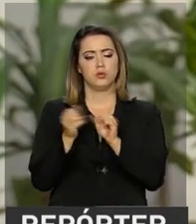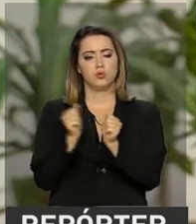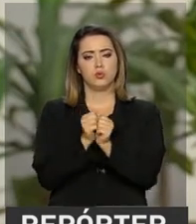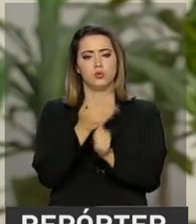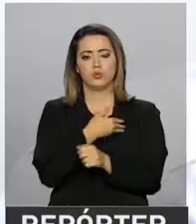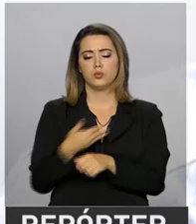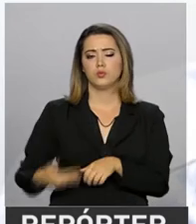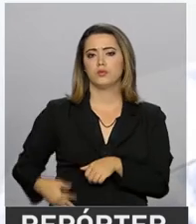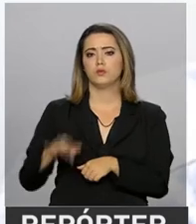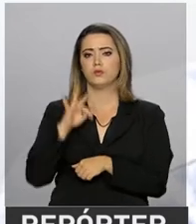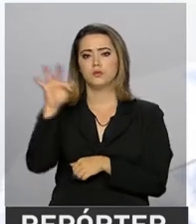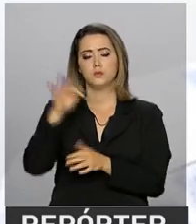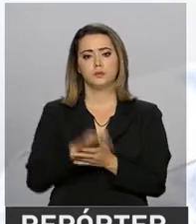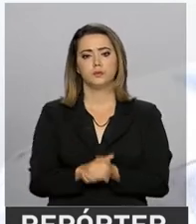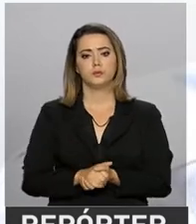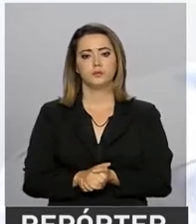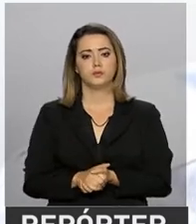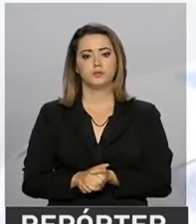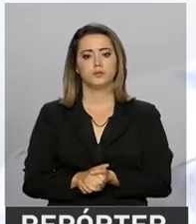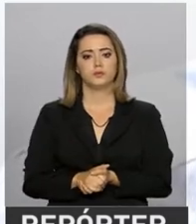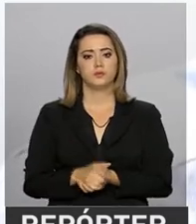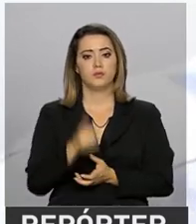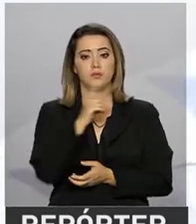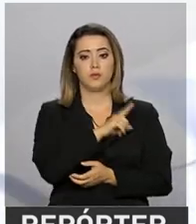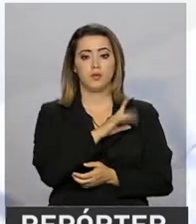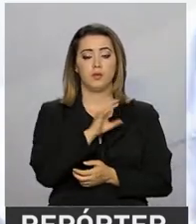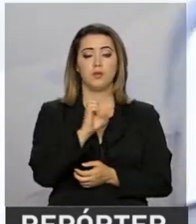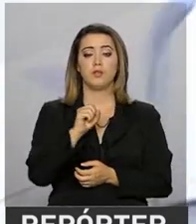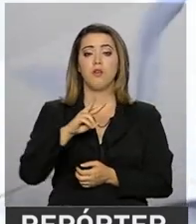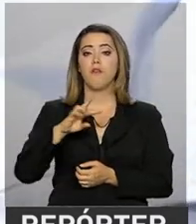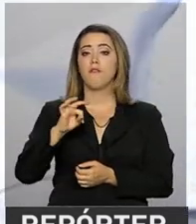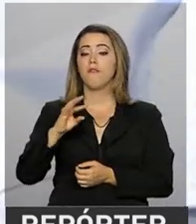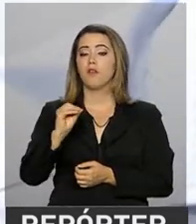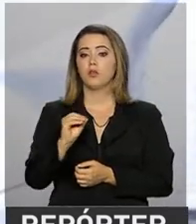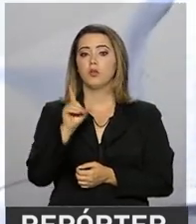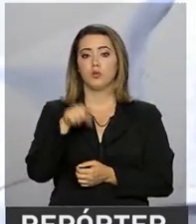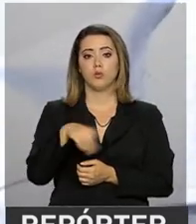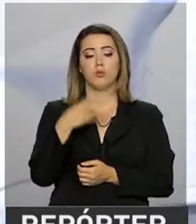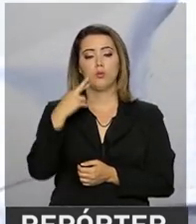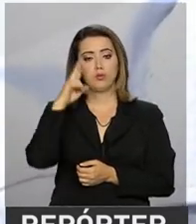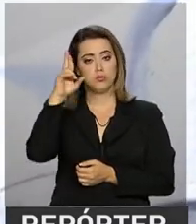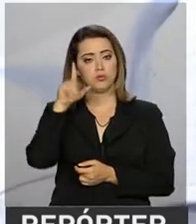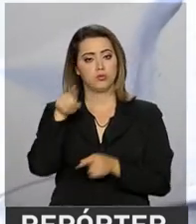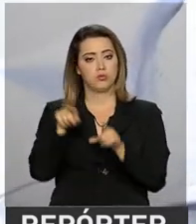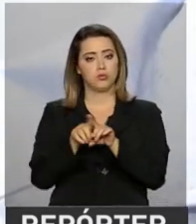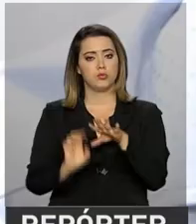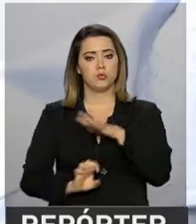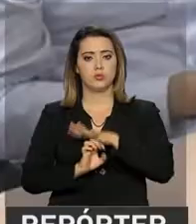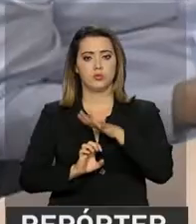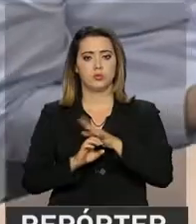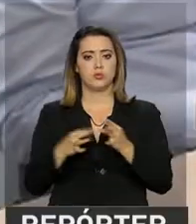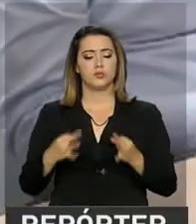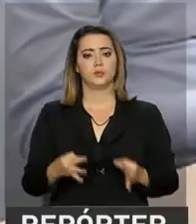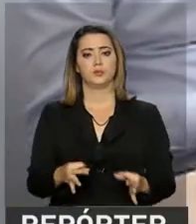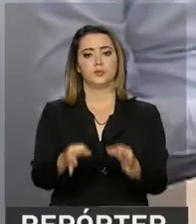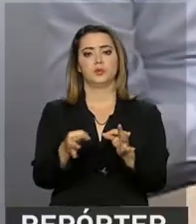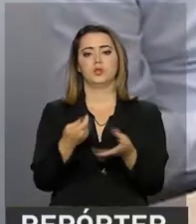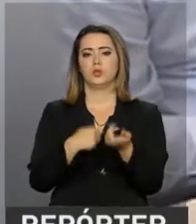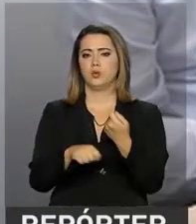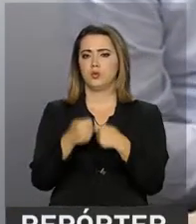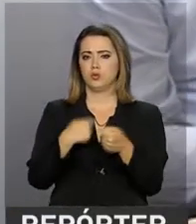federal urgente linha gerente de produtos de uma empresa que desenvolve soluções de informática para a área contábil